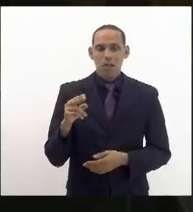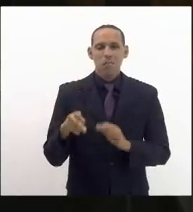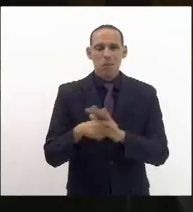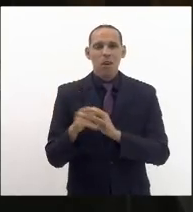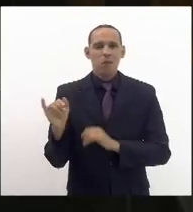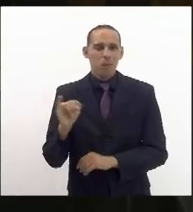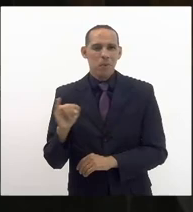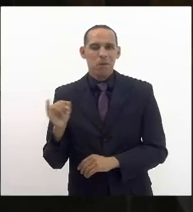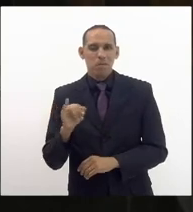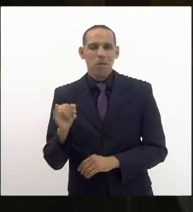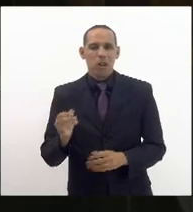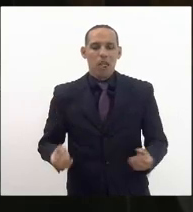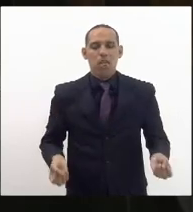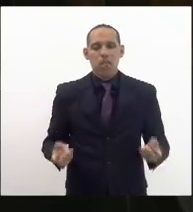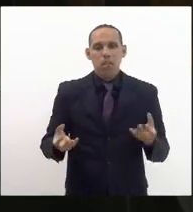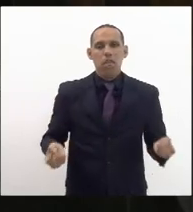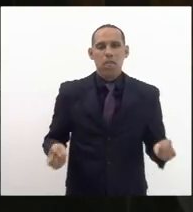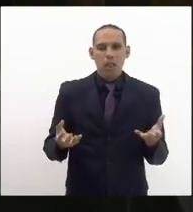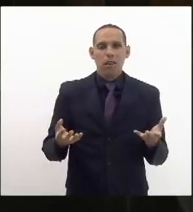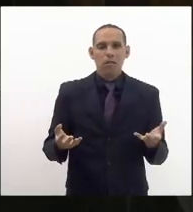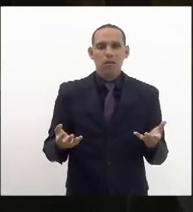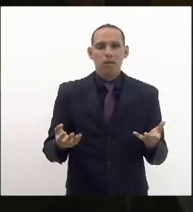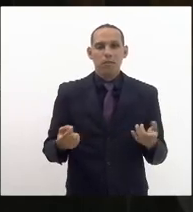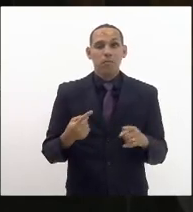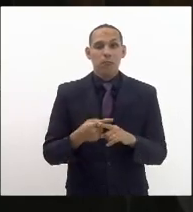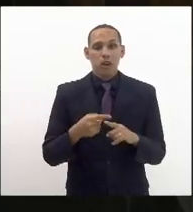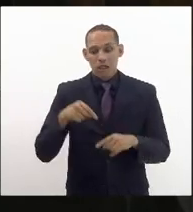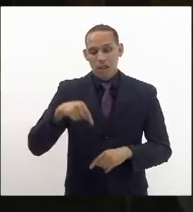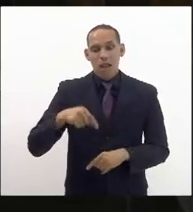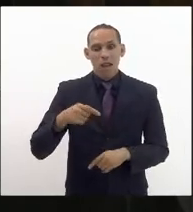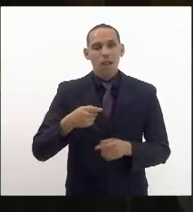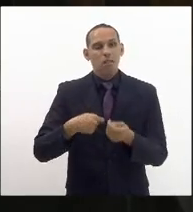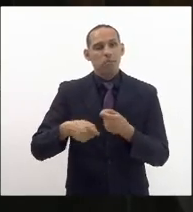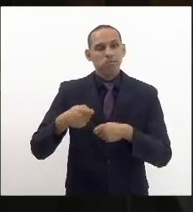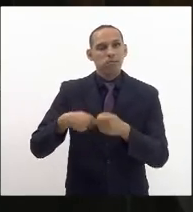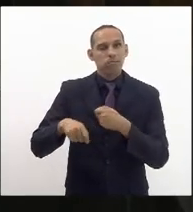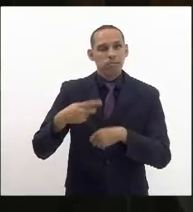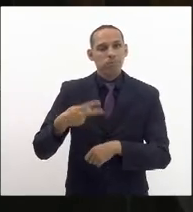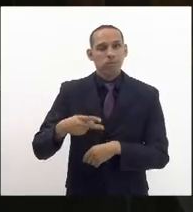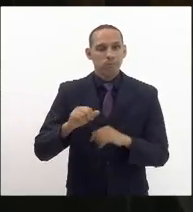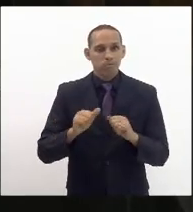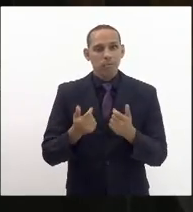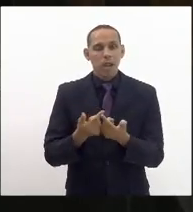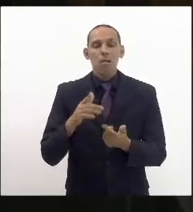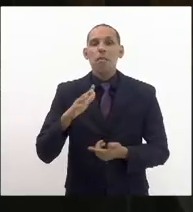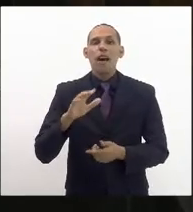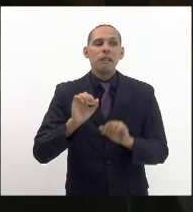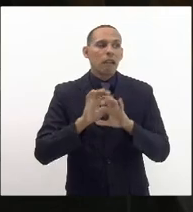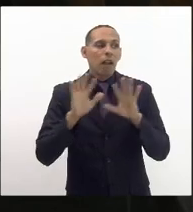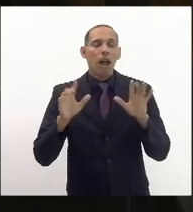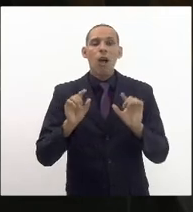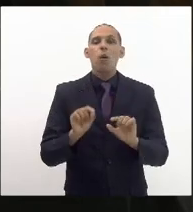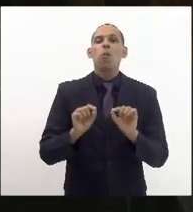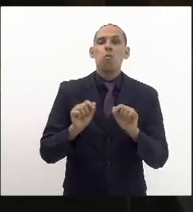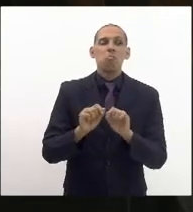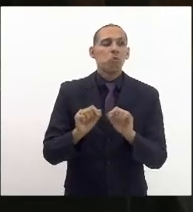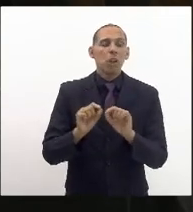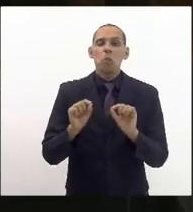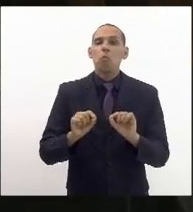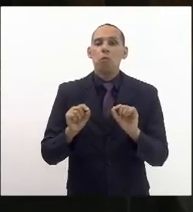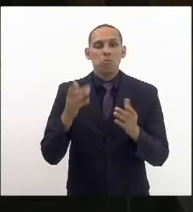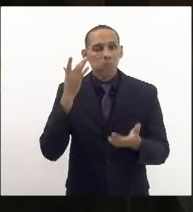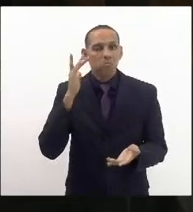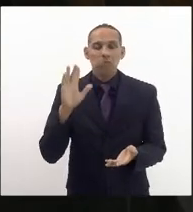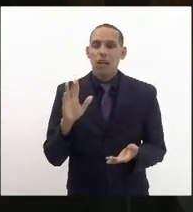impostos, fruto da economia dessa casa, sem a transparência necessária. Não